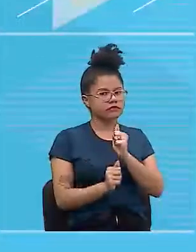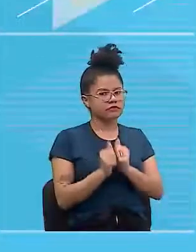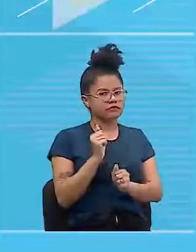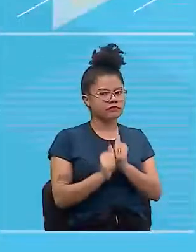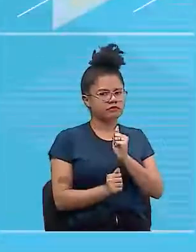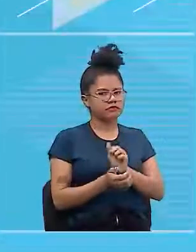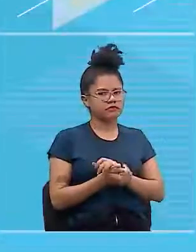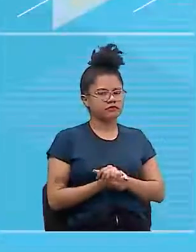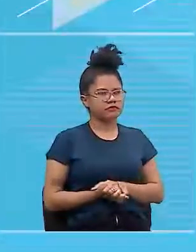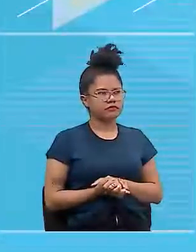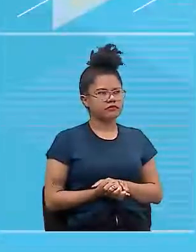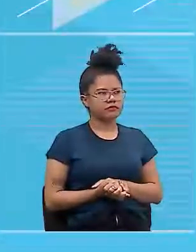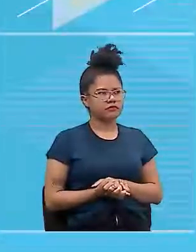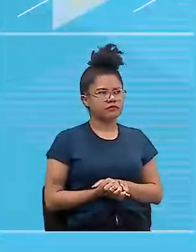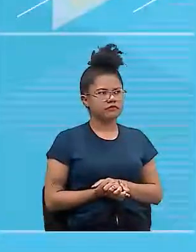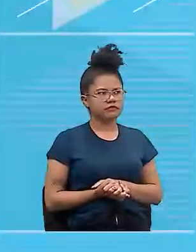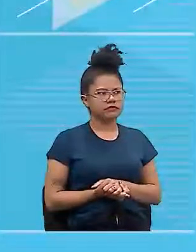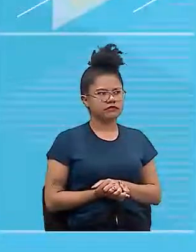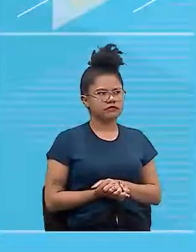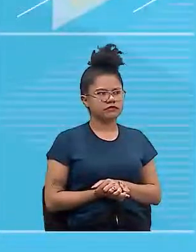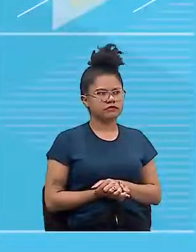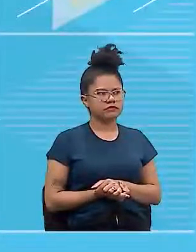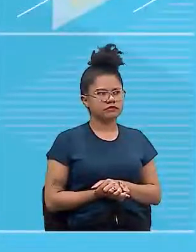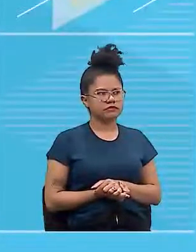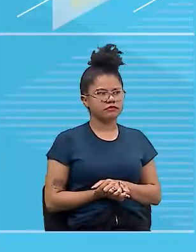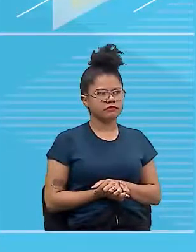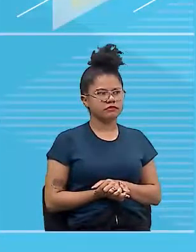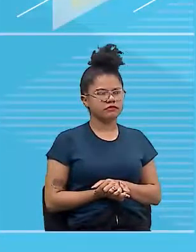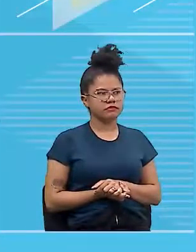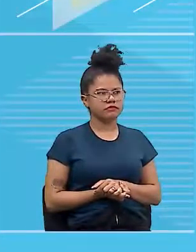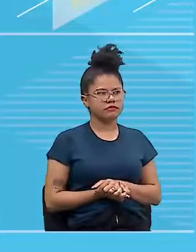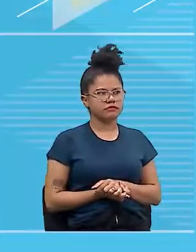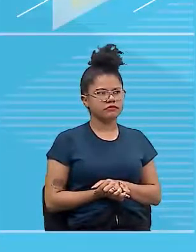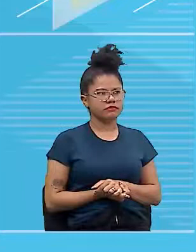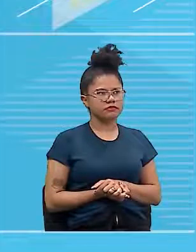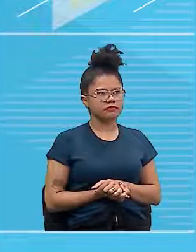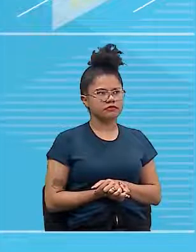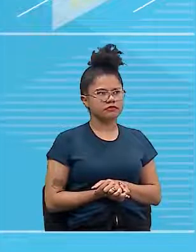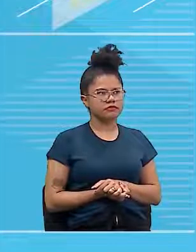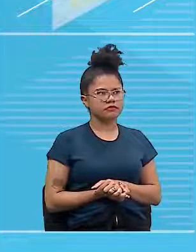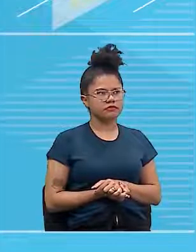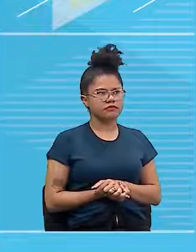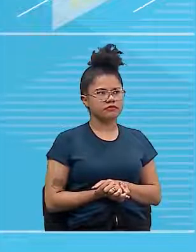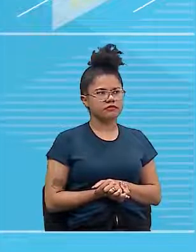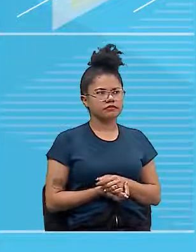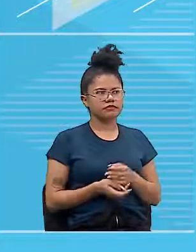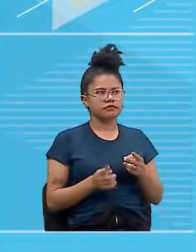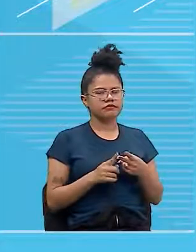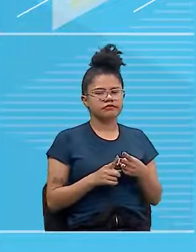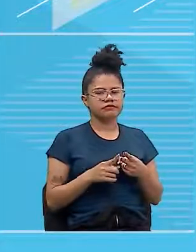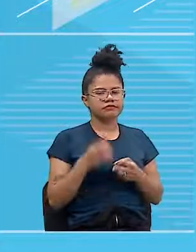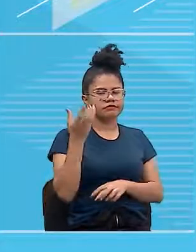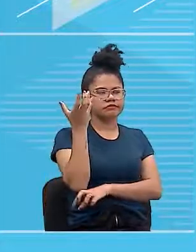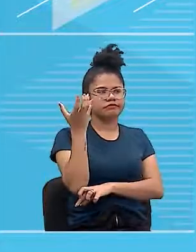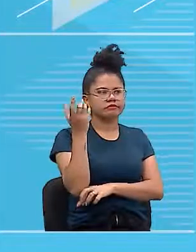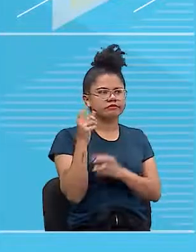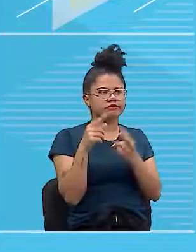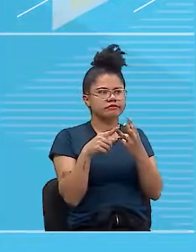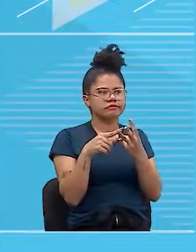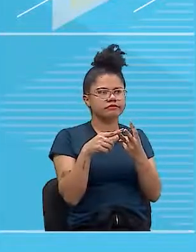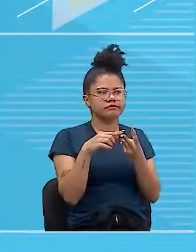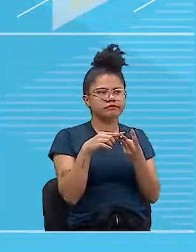o carboidrato que veio do Arroz do abacaxi e da carne grelhada